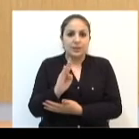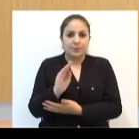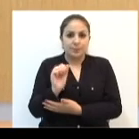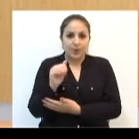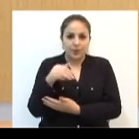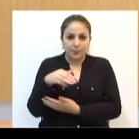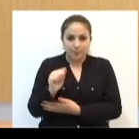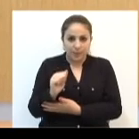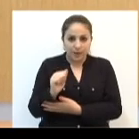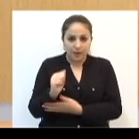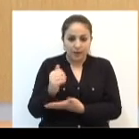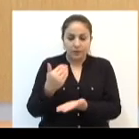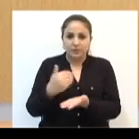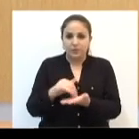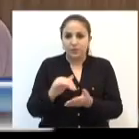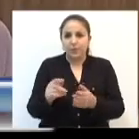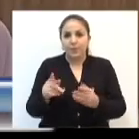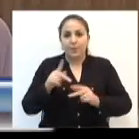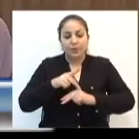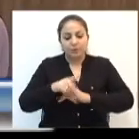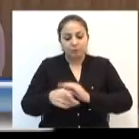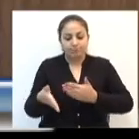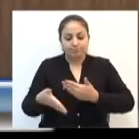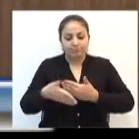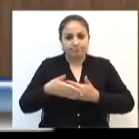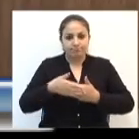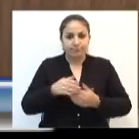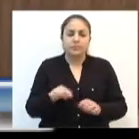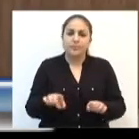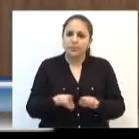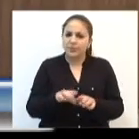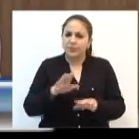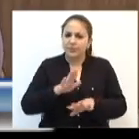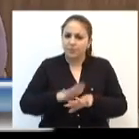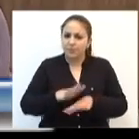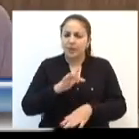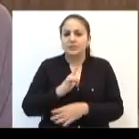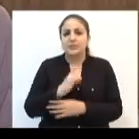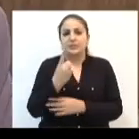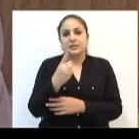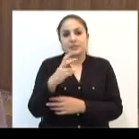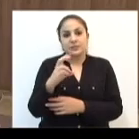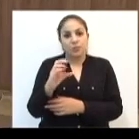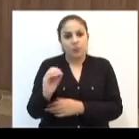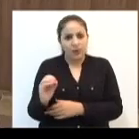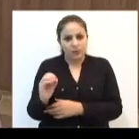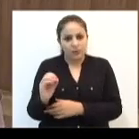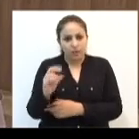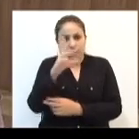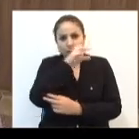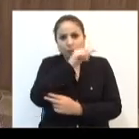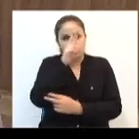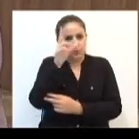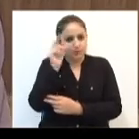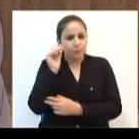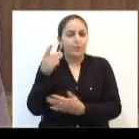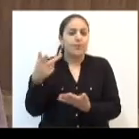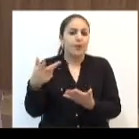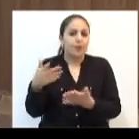Passo Fundo pode fechar. Ele vai afetar mais de 150 municípios. Vai afetar